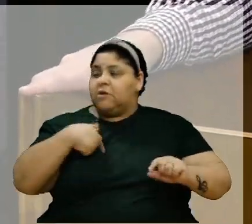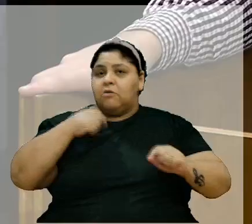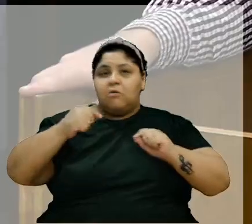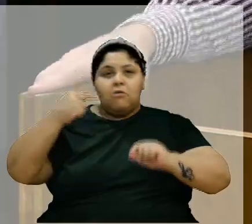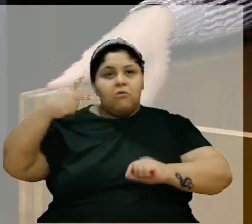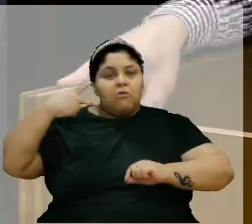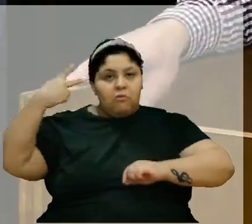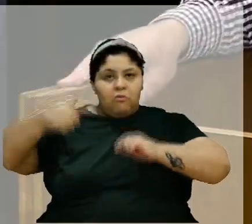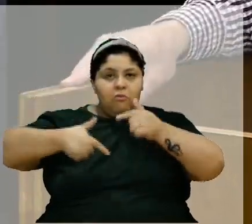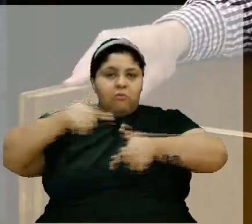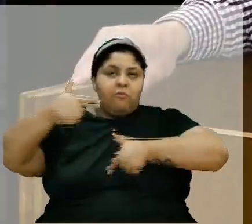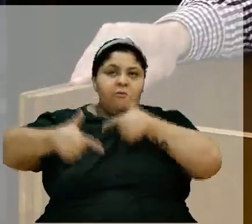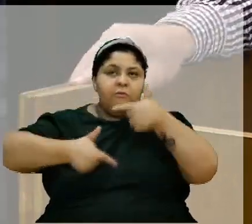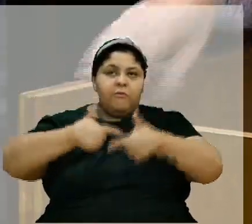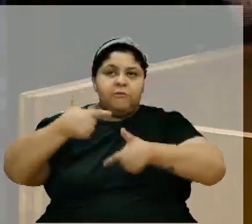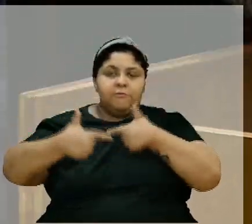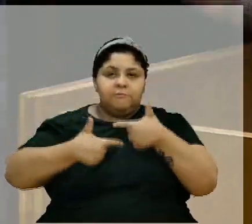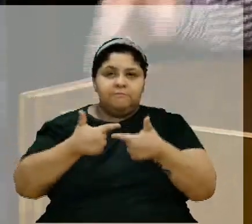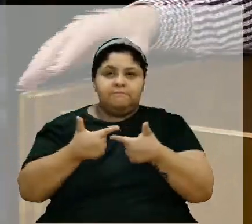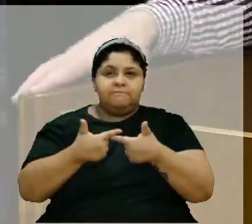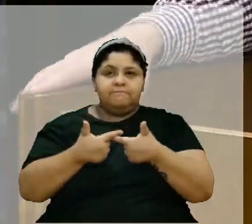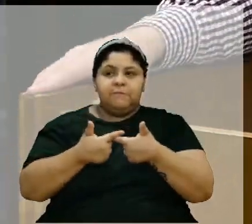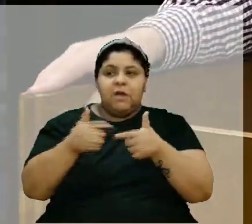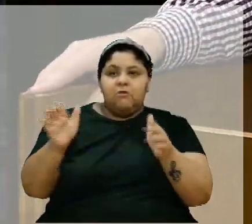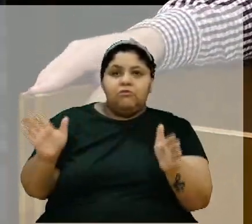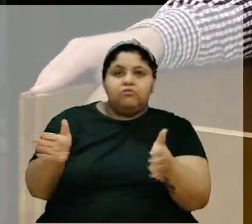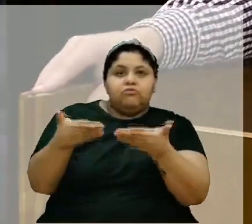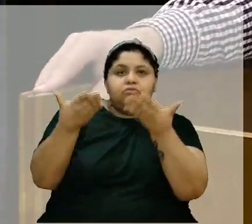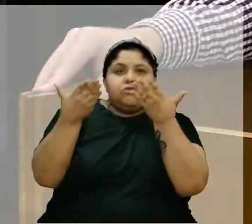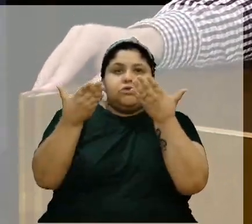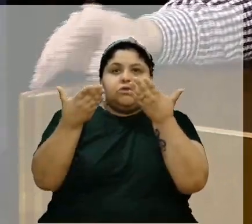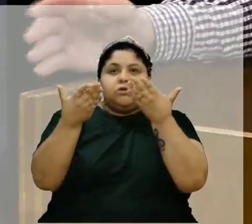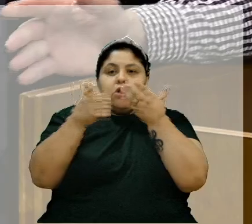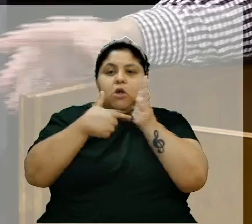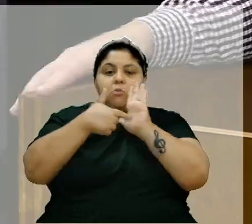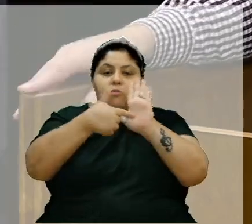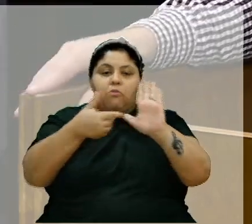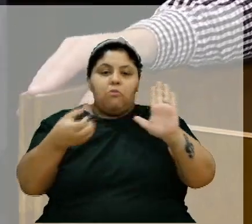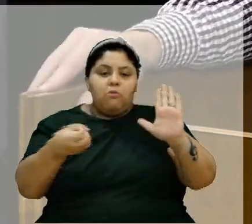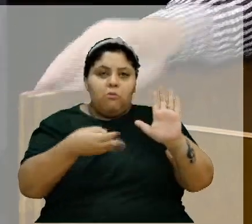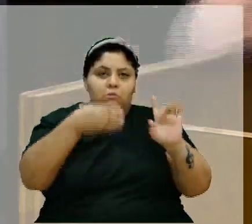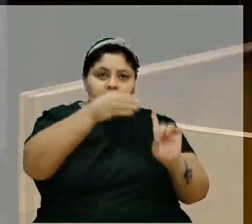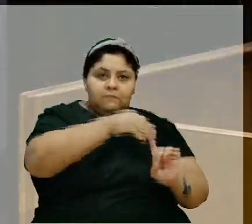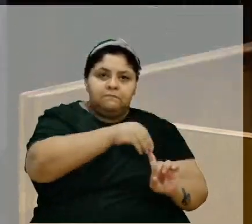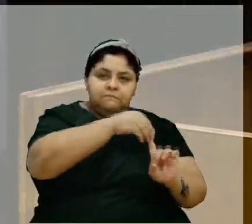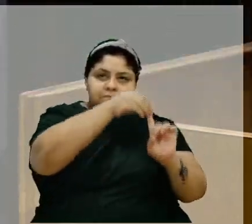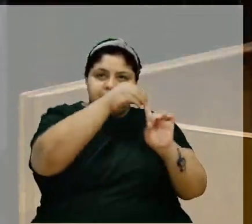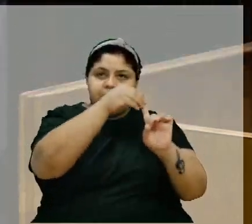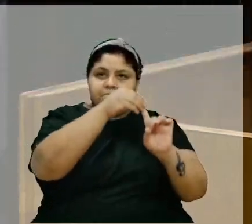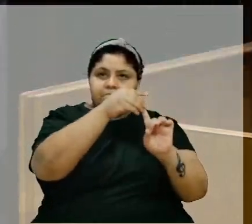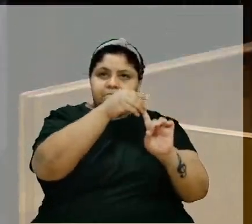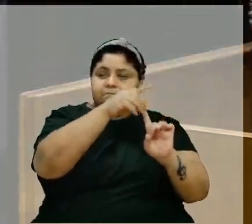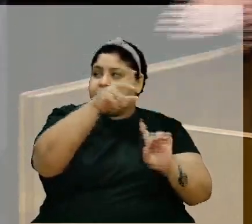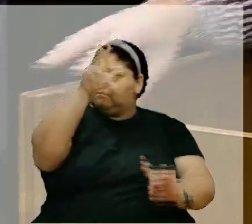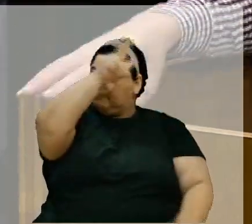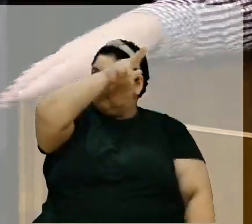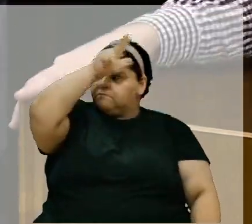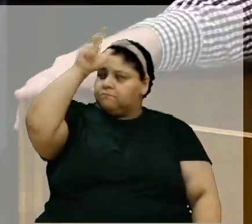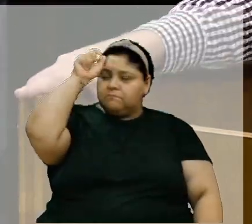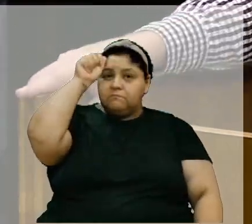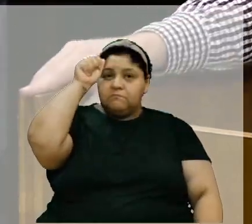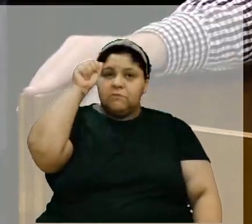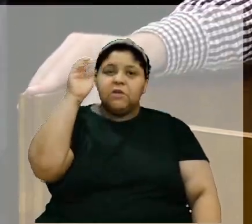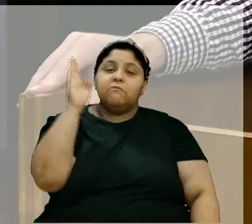estarei trabalhando nesse sentido para fomentar, trazer novidades e principalmente para que o município